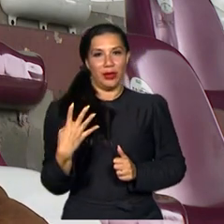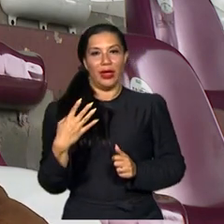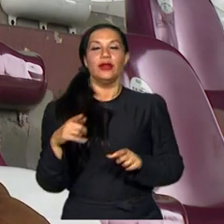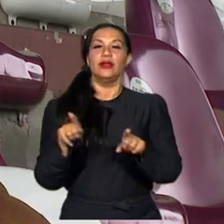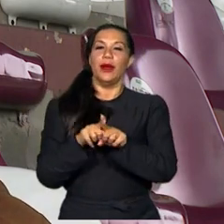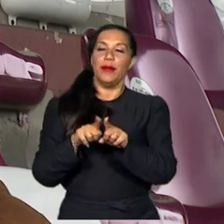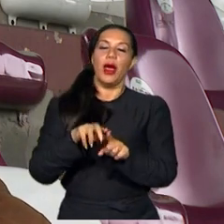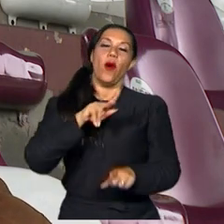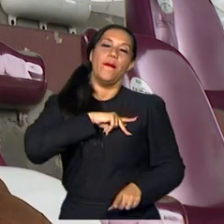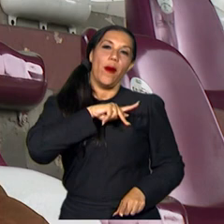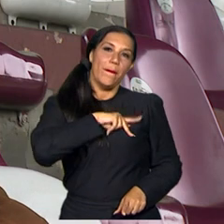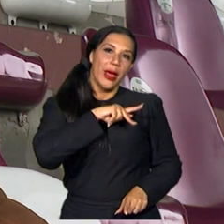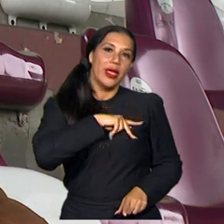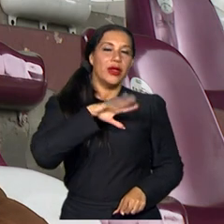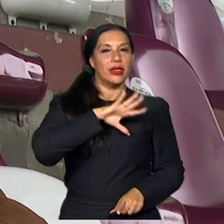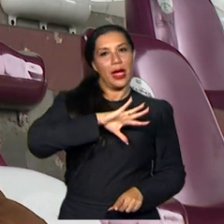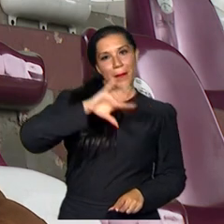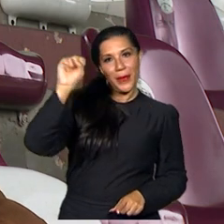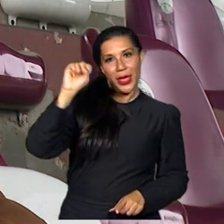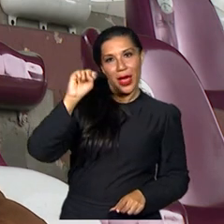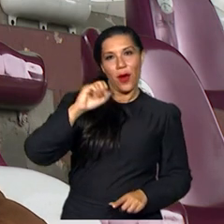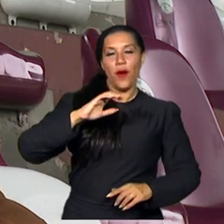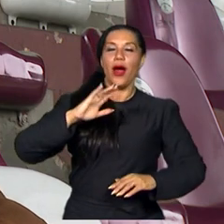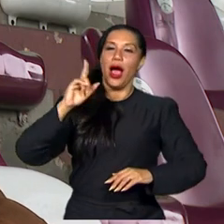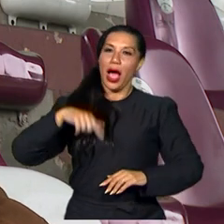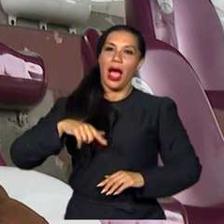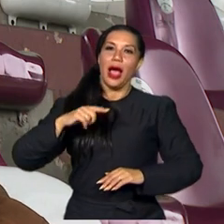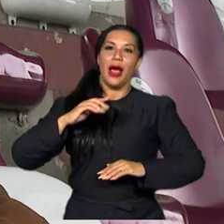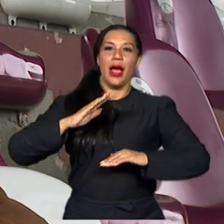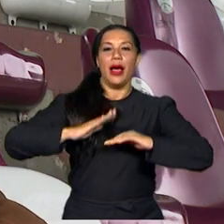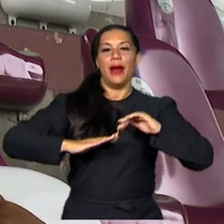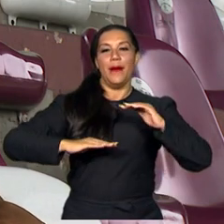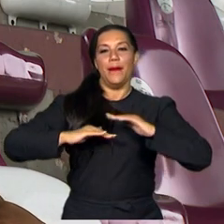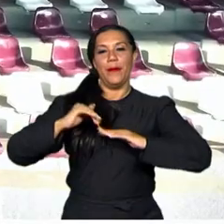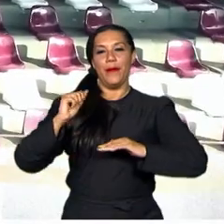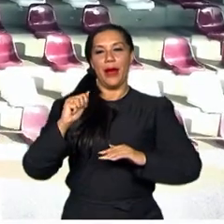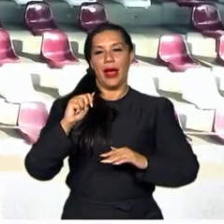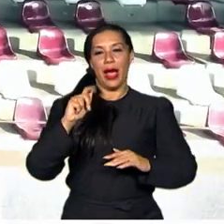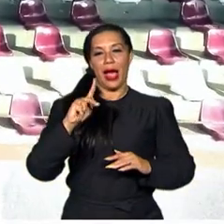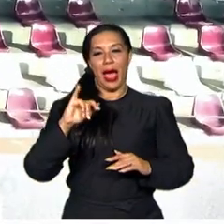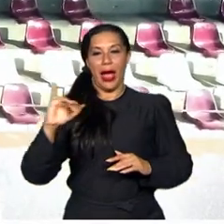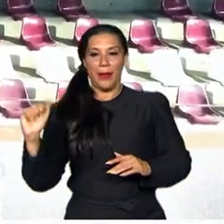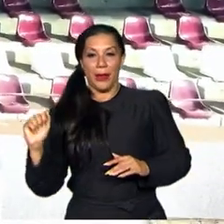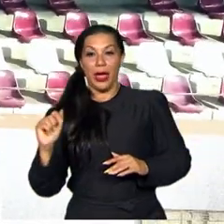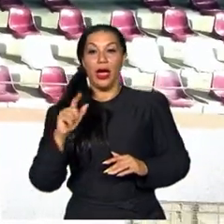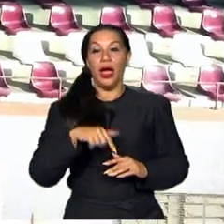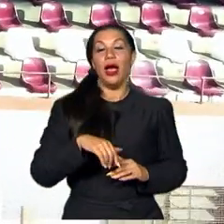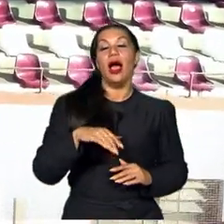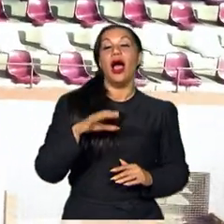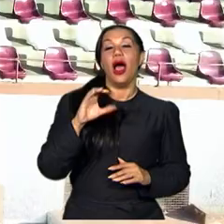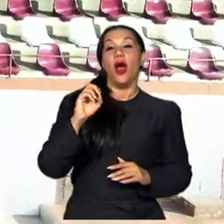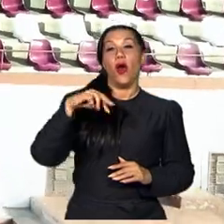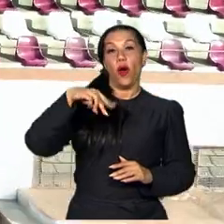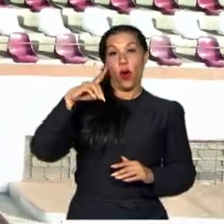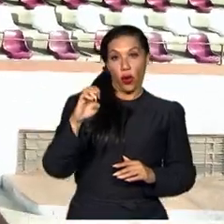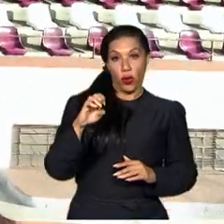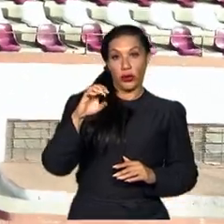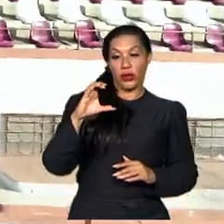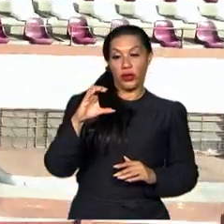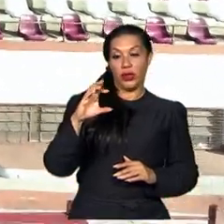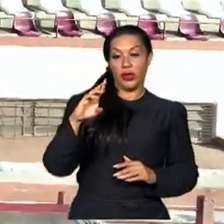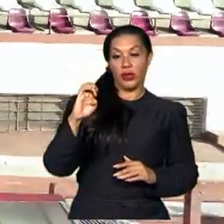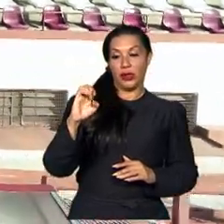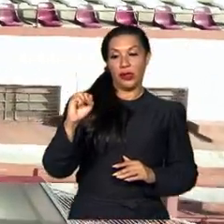juntamente com o Palmeiras, que havia sido campeão pela Ápia. O conde Rodolfo Crespi mantém ainda